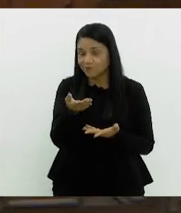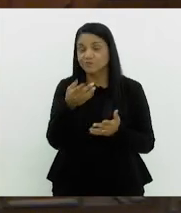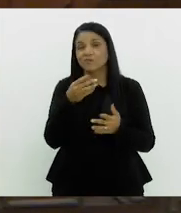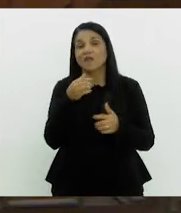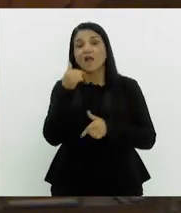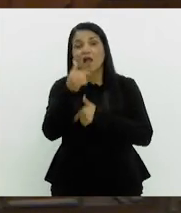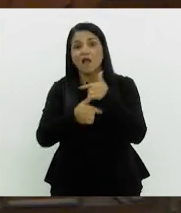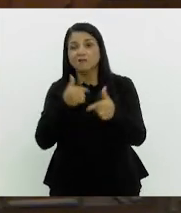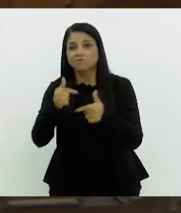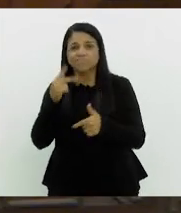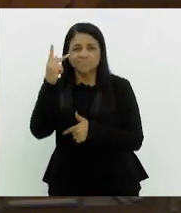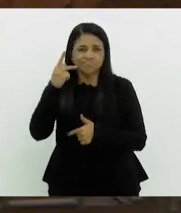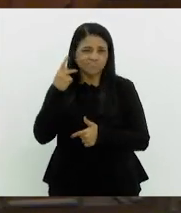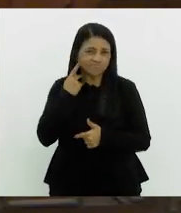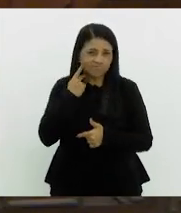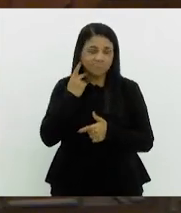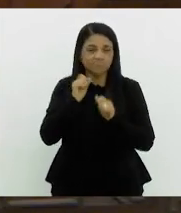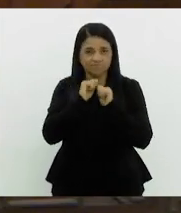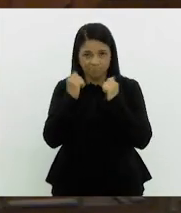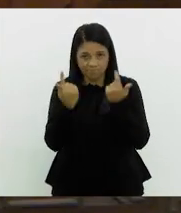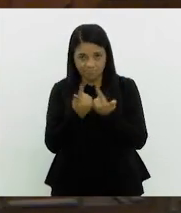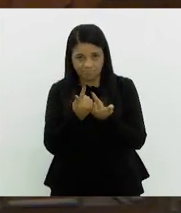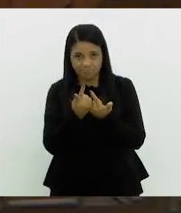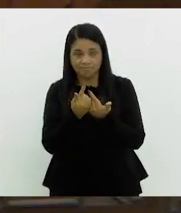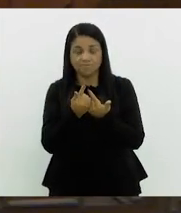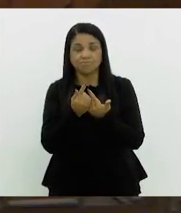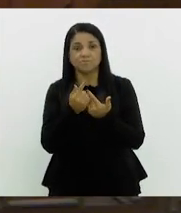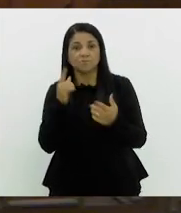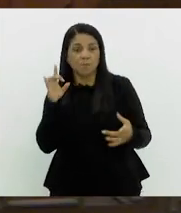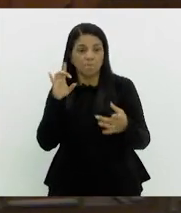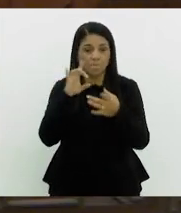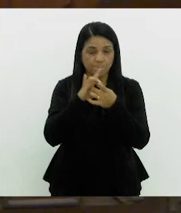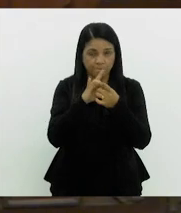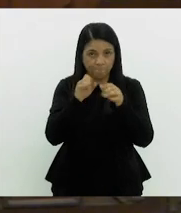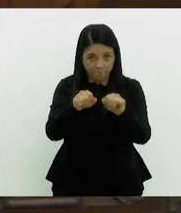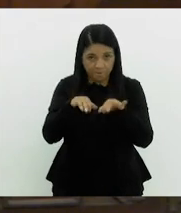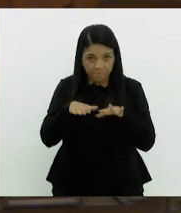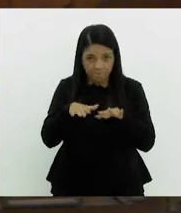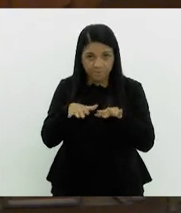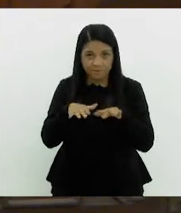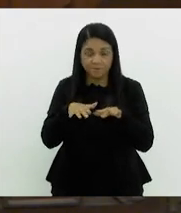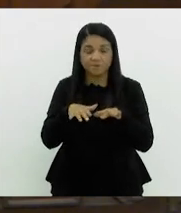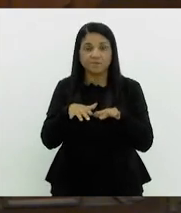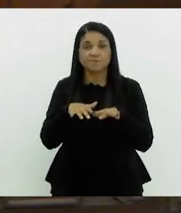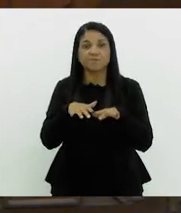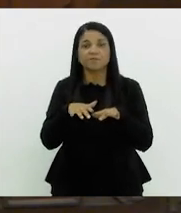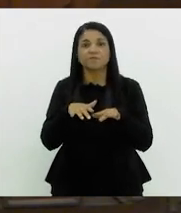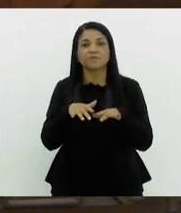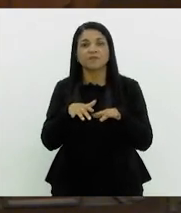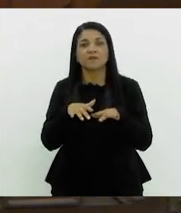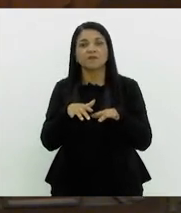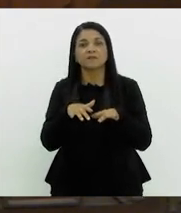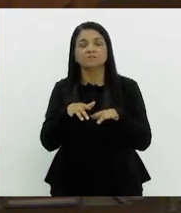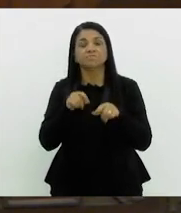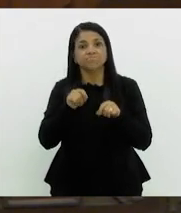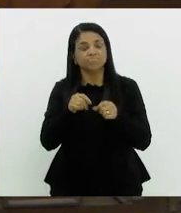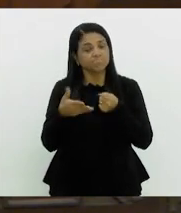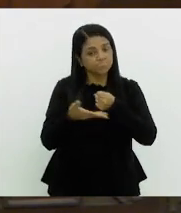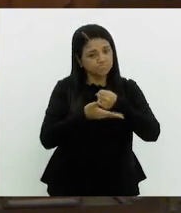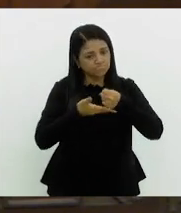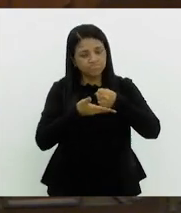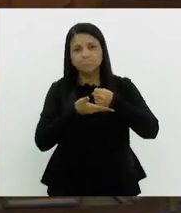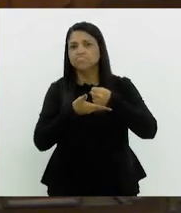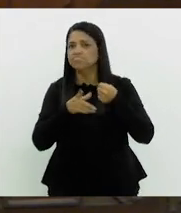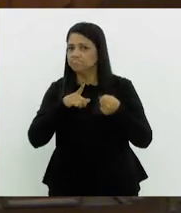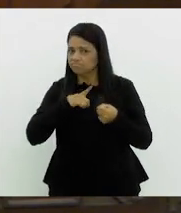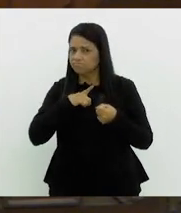Procuradoria Legislativa no que tange à Assembleia Legislativa do Estado do Rio de Janeiro, ela é sedimentada. Não há dúvidas